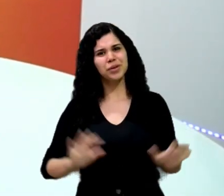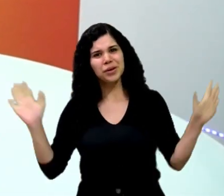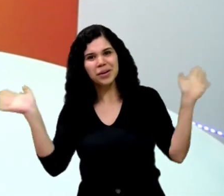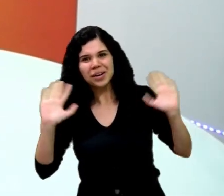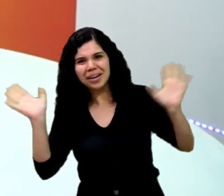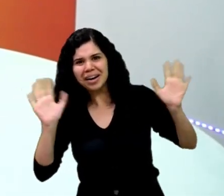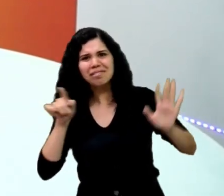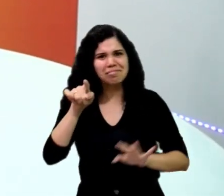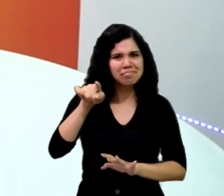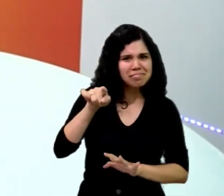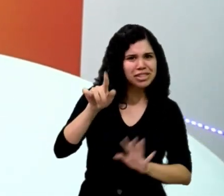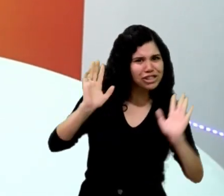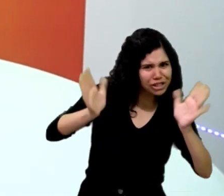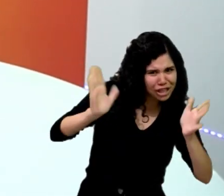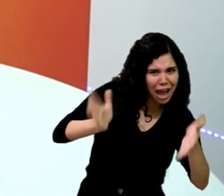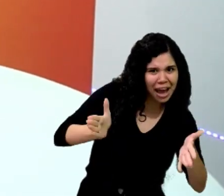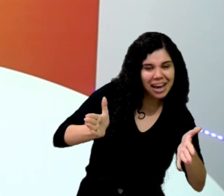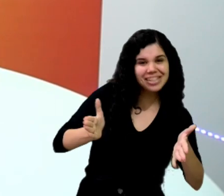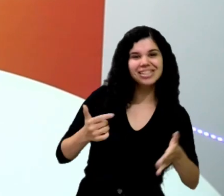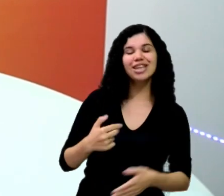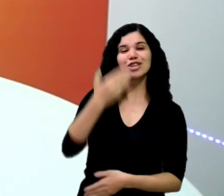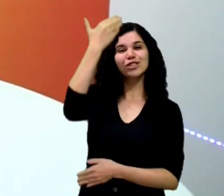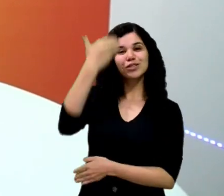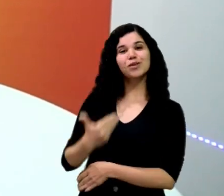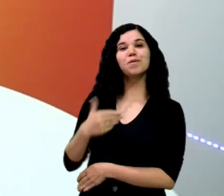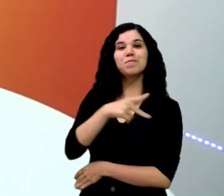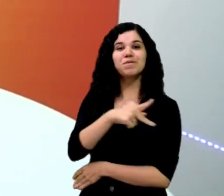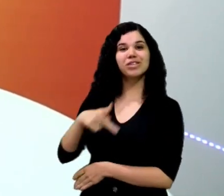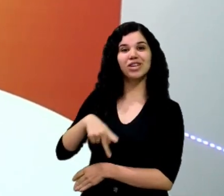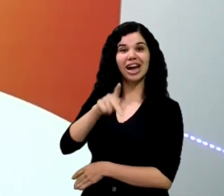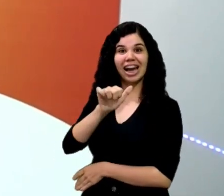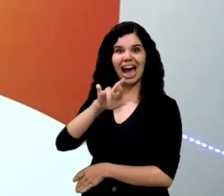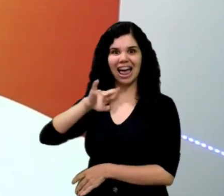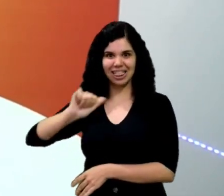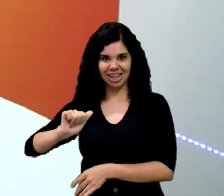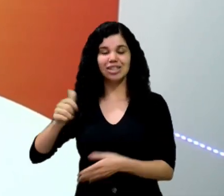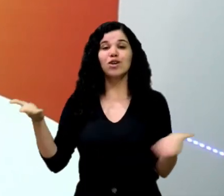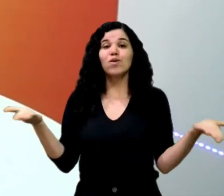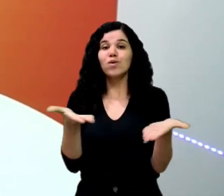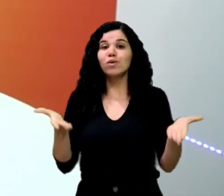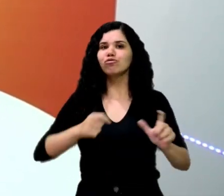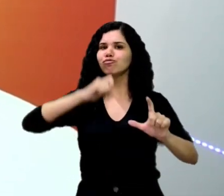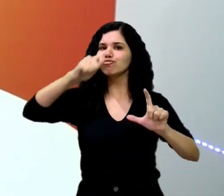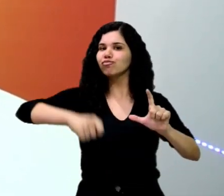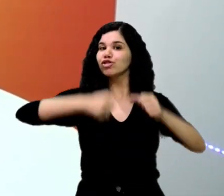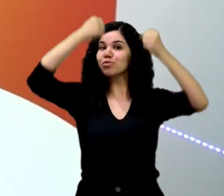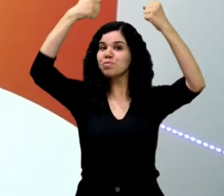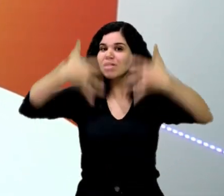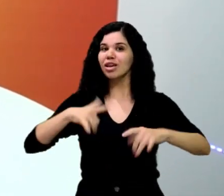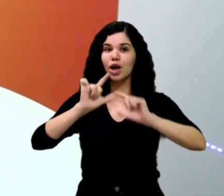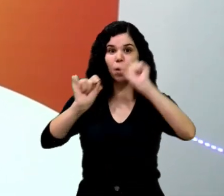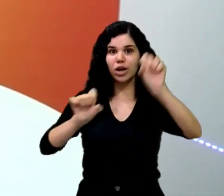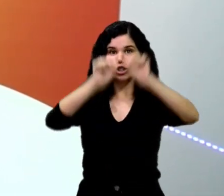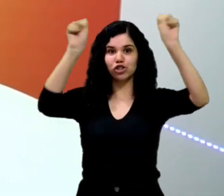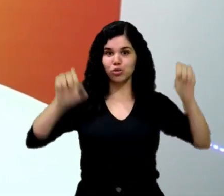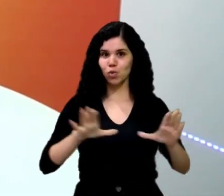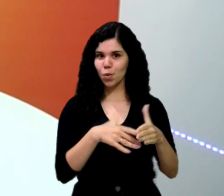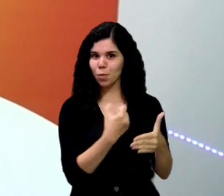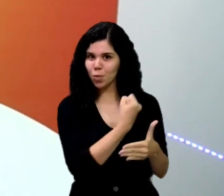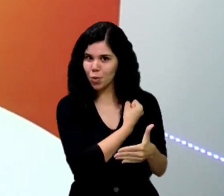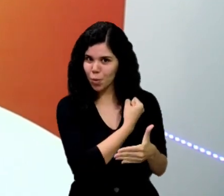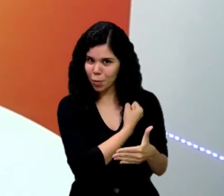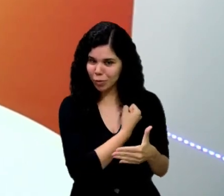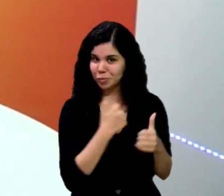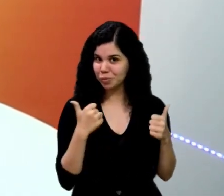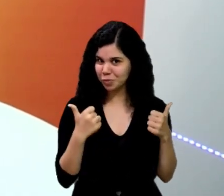Olá, você já está aí? Eu sou a professora Kátia Xavier e no vídeo de hoje iremos falar sobre sistema de numeração